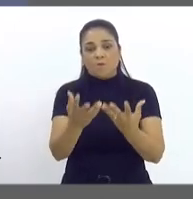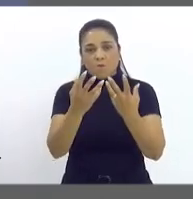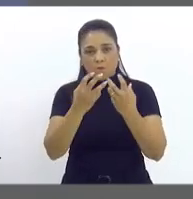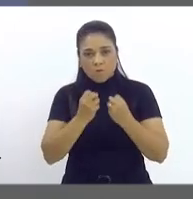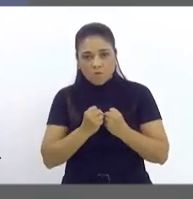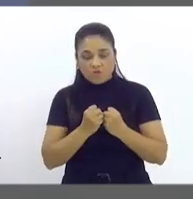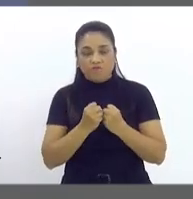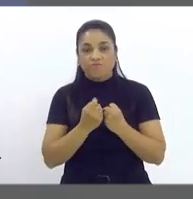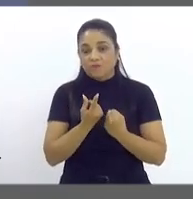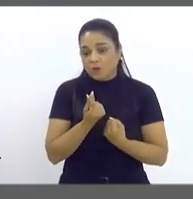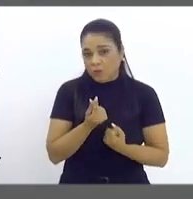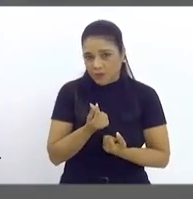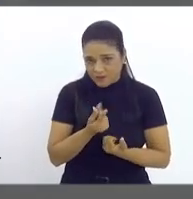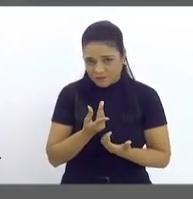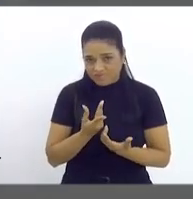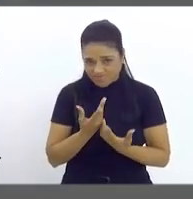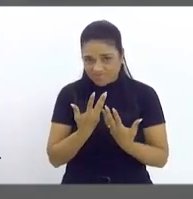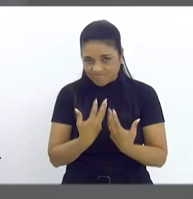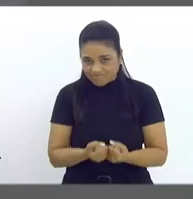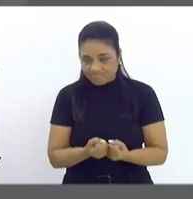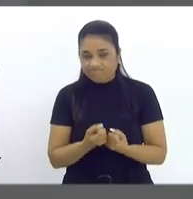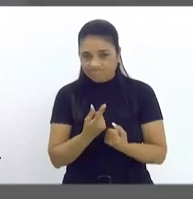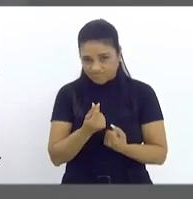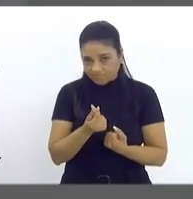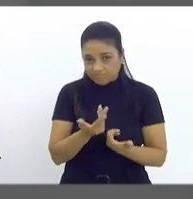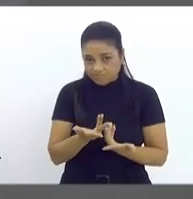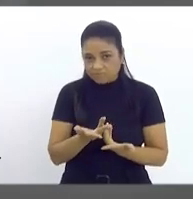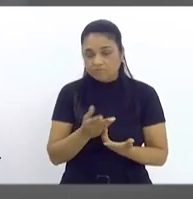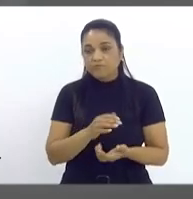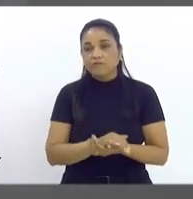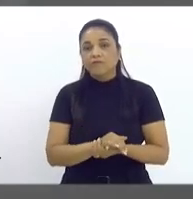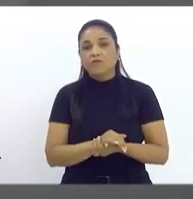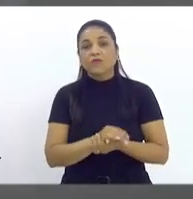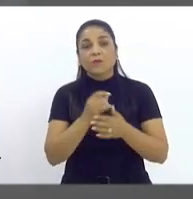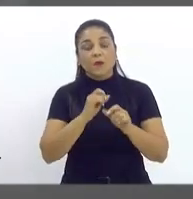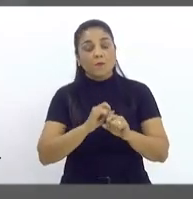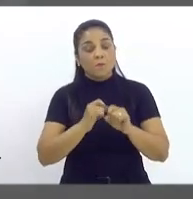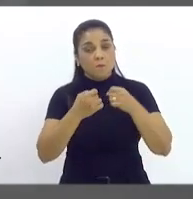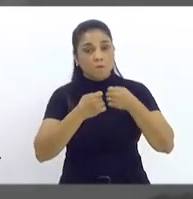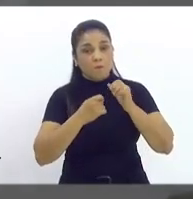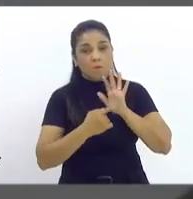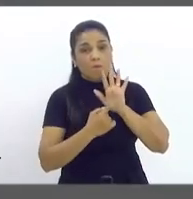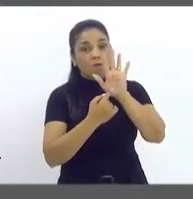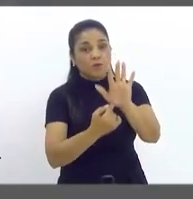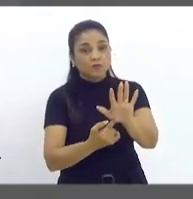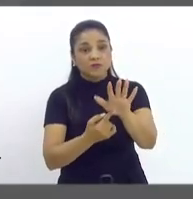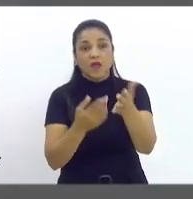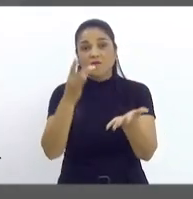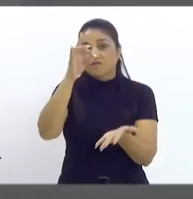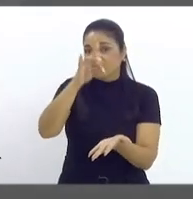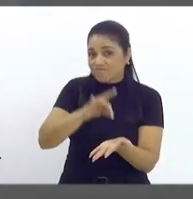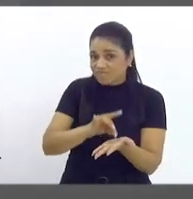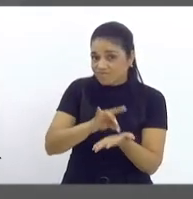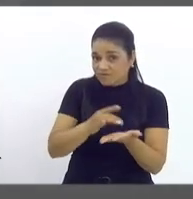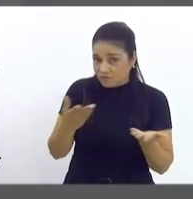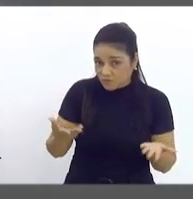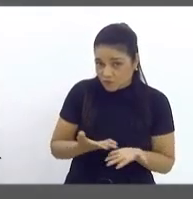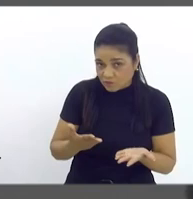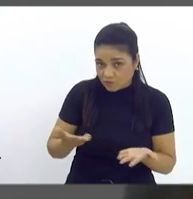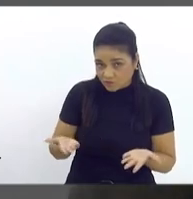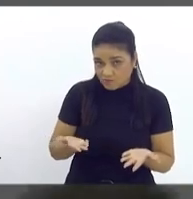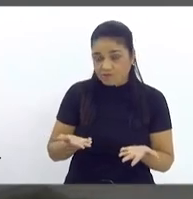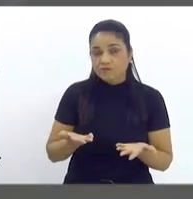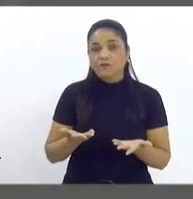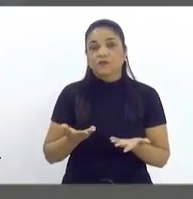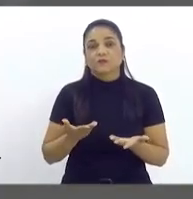preço. Né? Bom, isso para dar um panorama sobre a nossa realidade até o momento. Agora, eu gostaria de